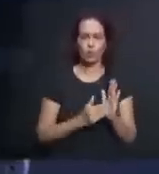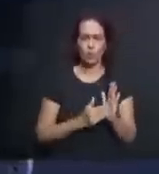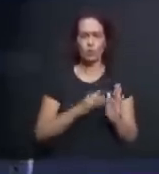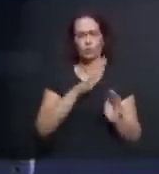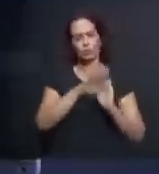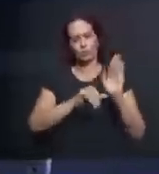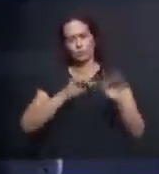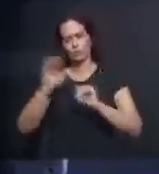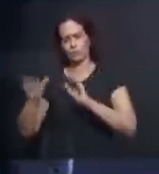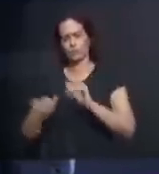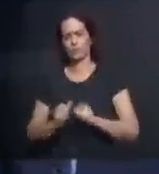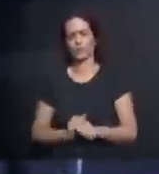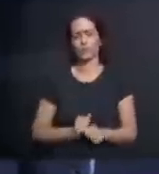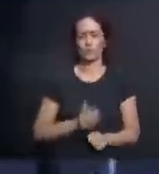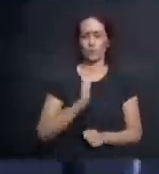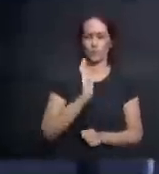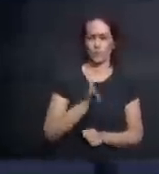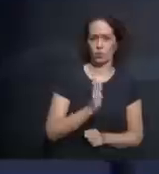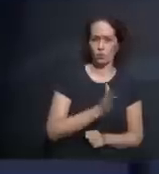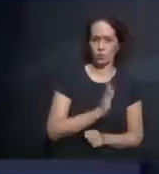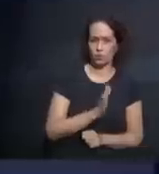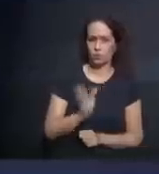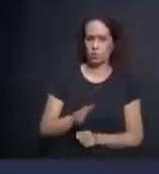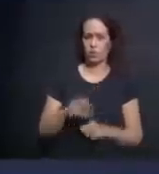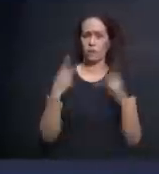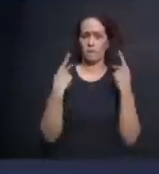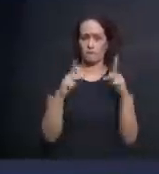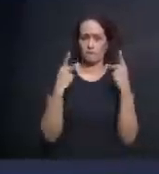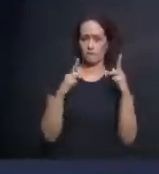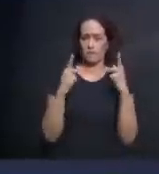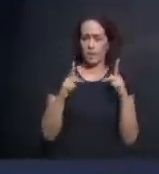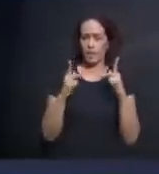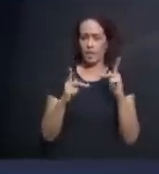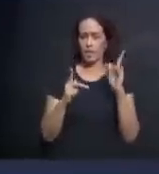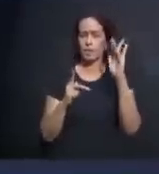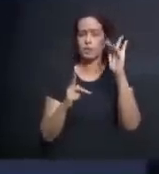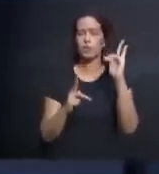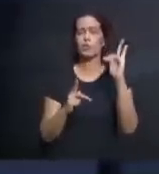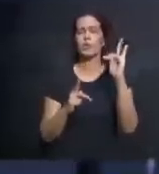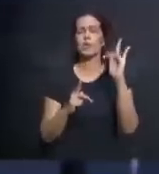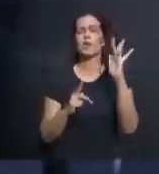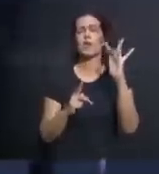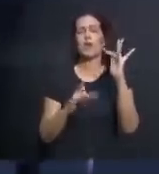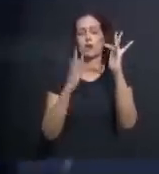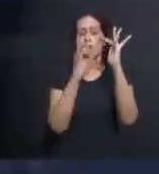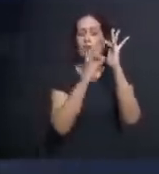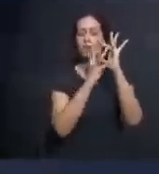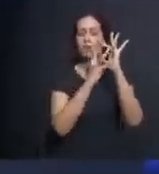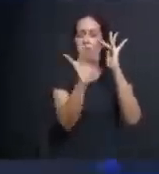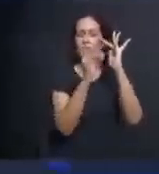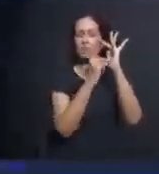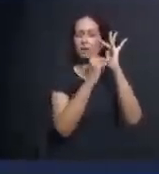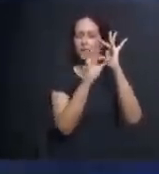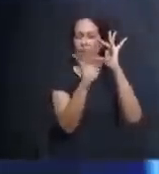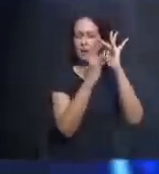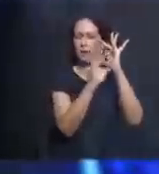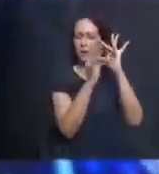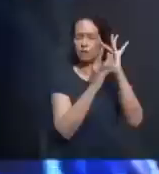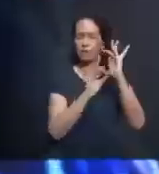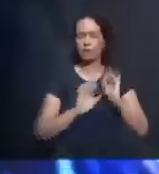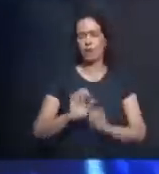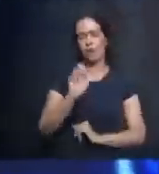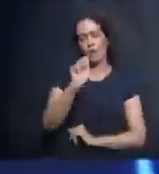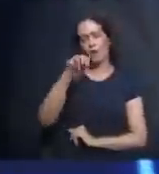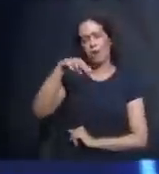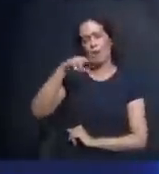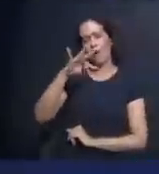eu já preguei sobre o anticristo. No final, eu falei: quem quer aceitar o Cristo? Eu falo sobre dízimos e ofertas. Amém,